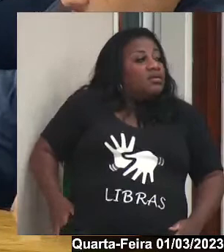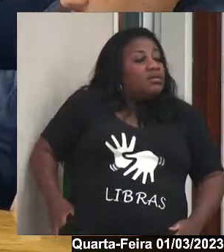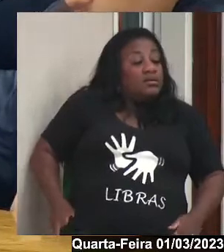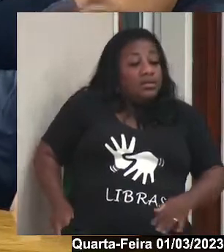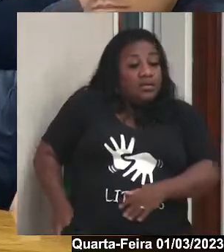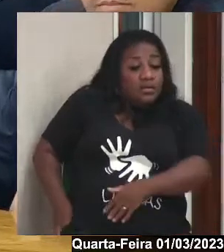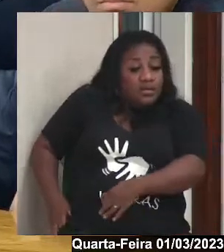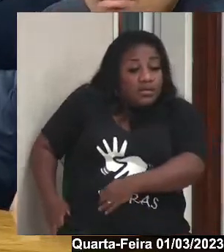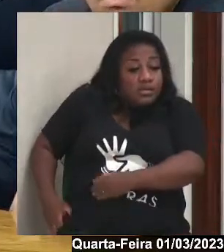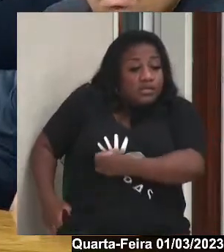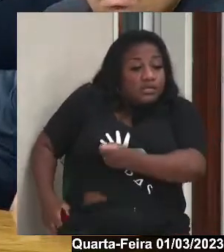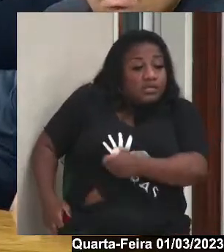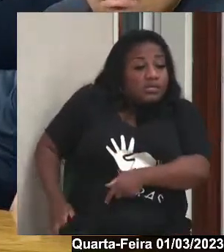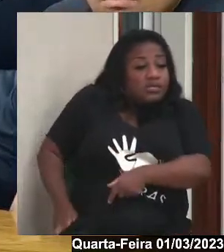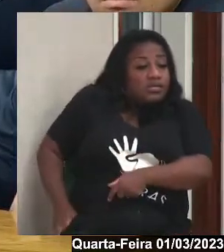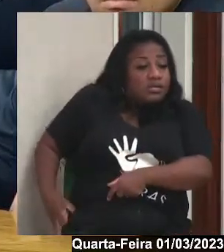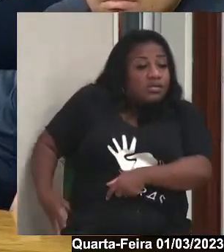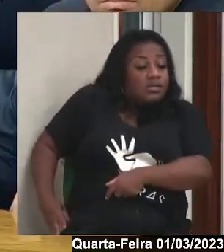Escutei.